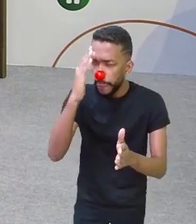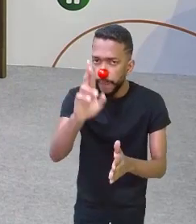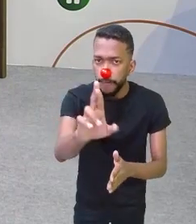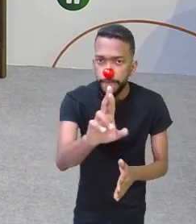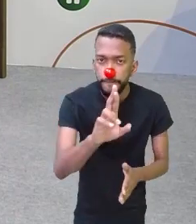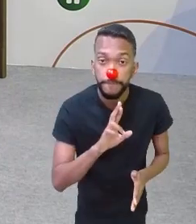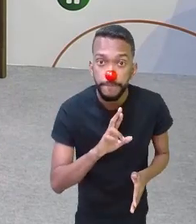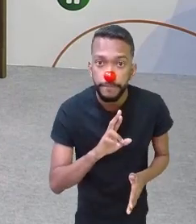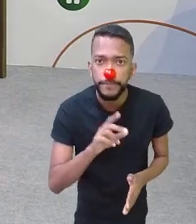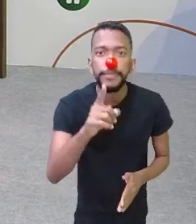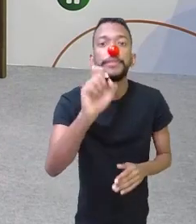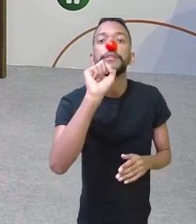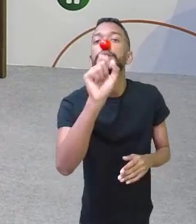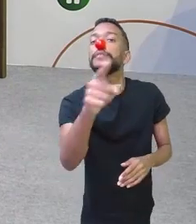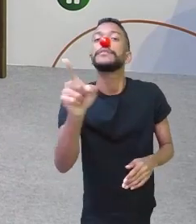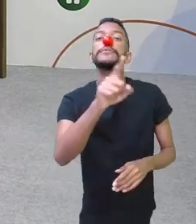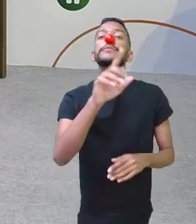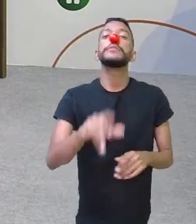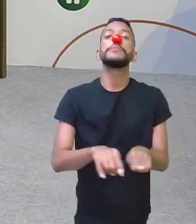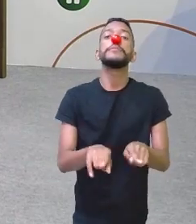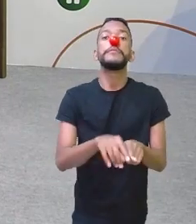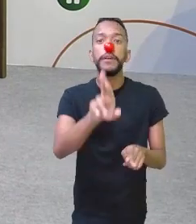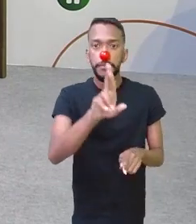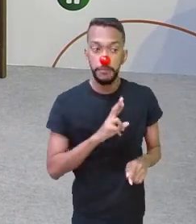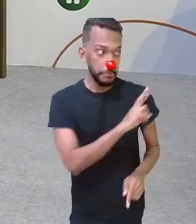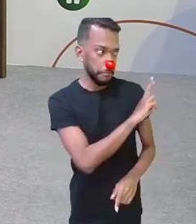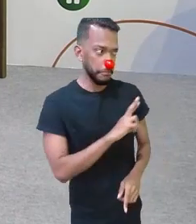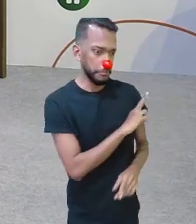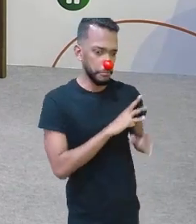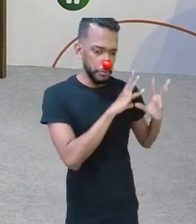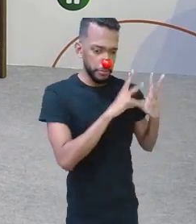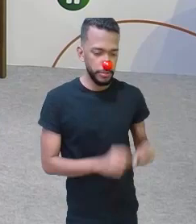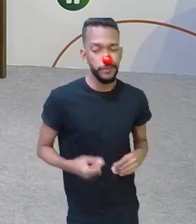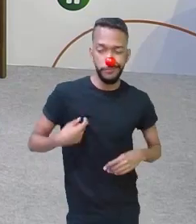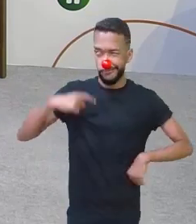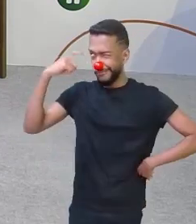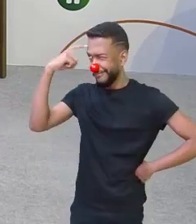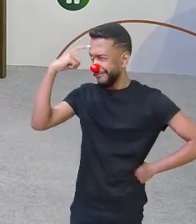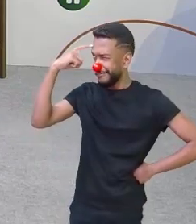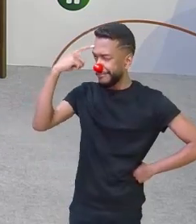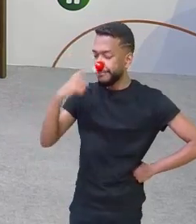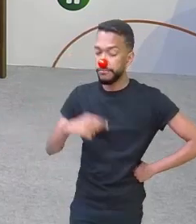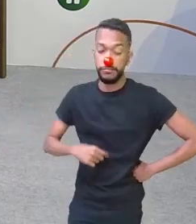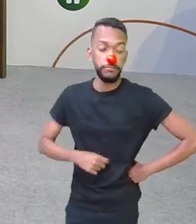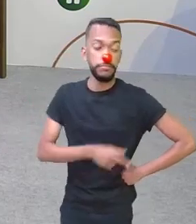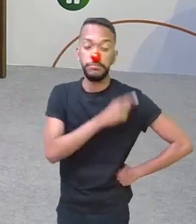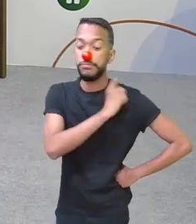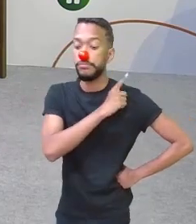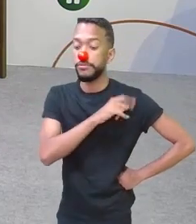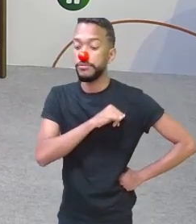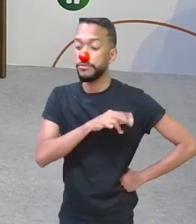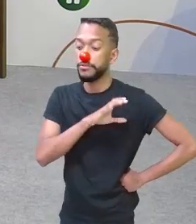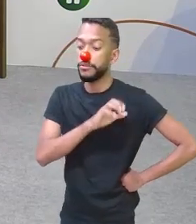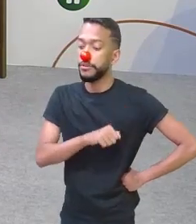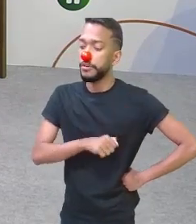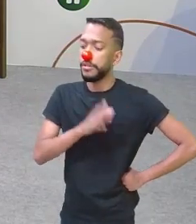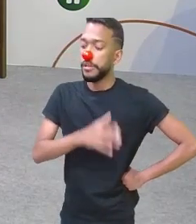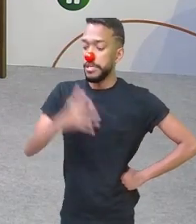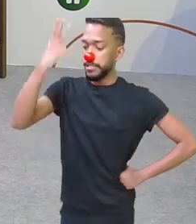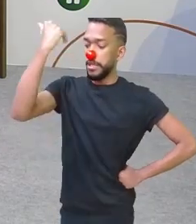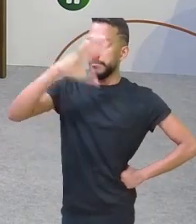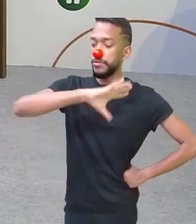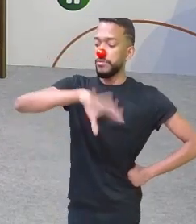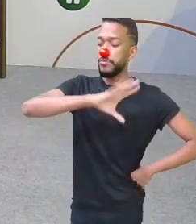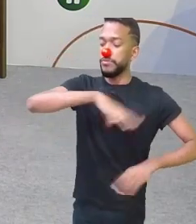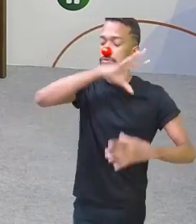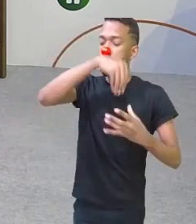responder. Ele disse que vai responder tudo. Mas eu tenho lá minhas dúvidas desse Juca que diz que sabe tudo,